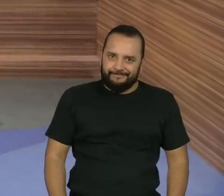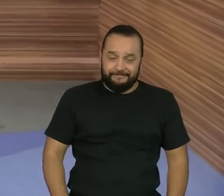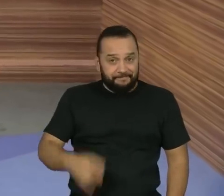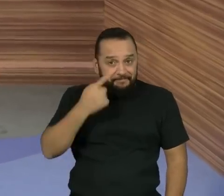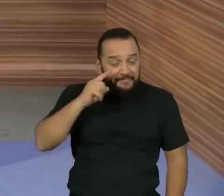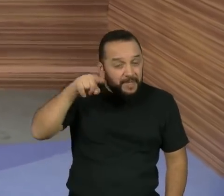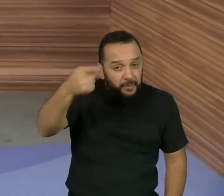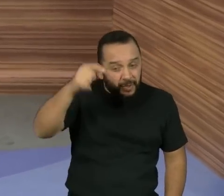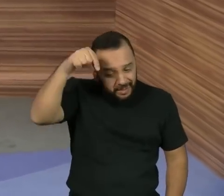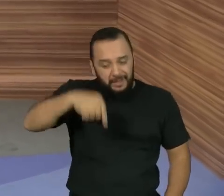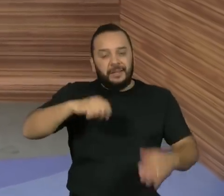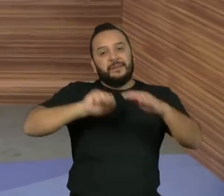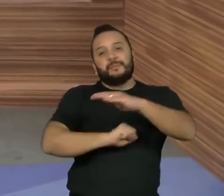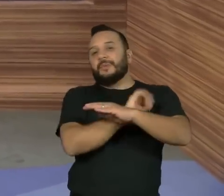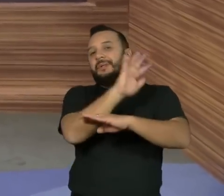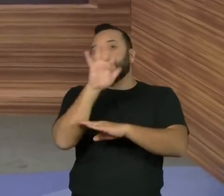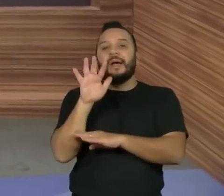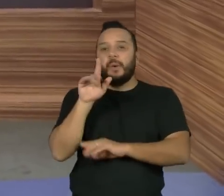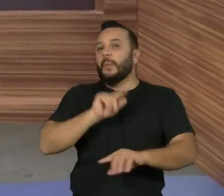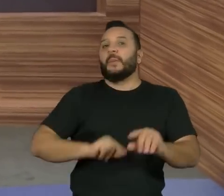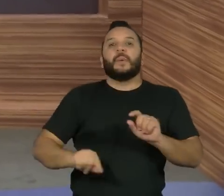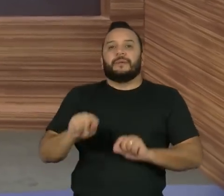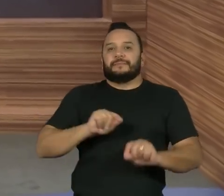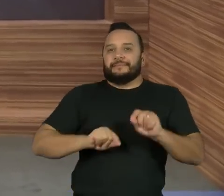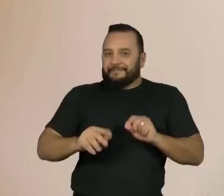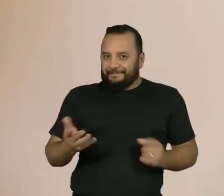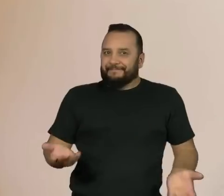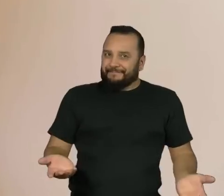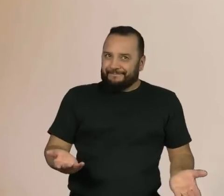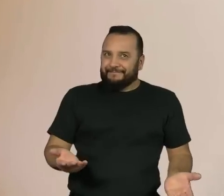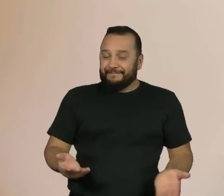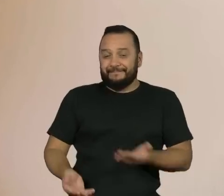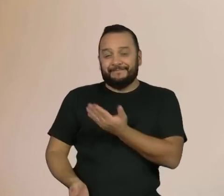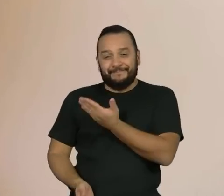Você vai ver daqui a pouco aqui no Repórter Eco.